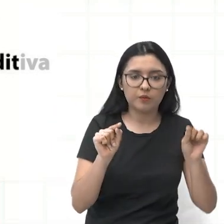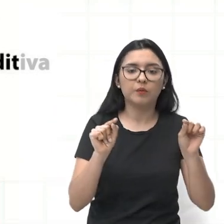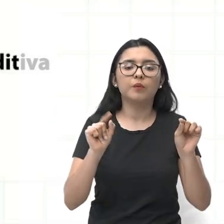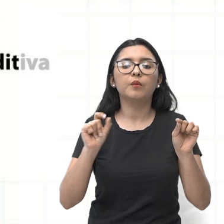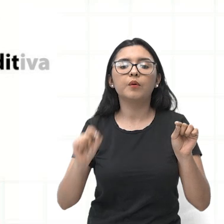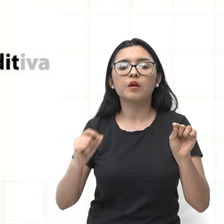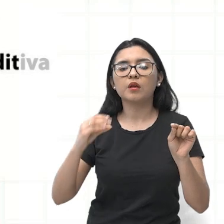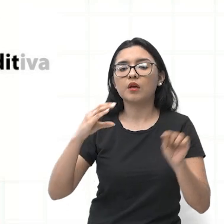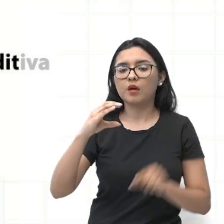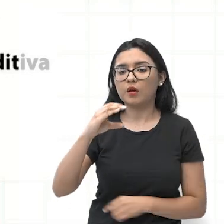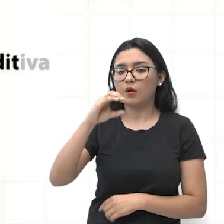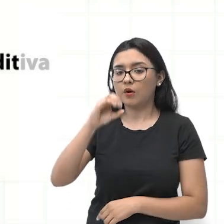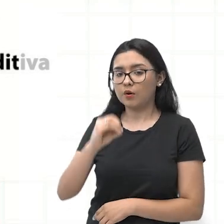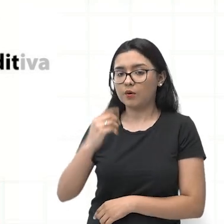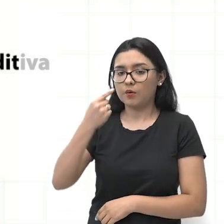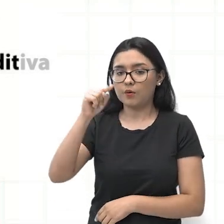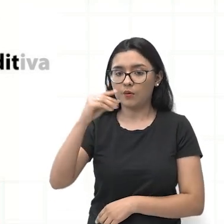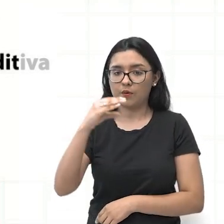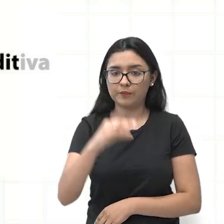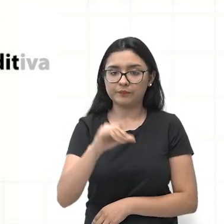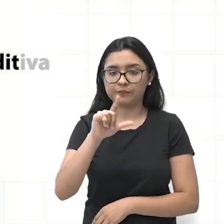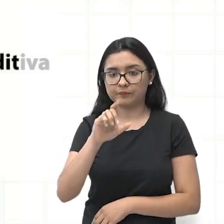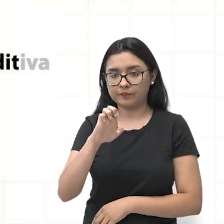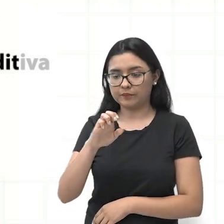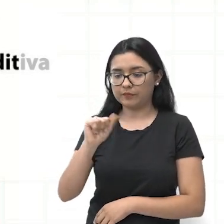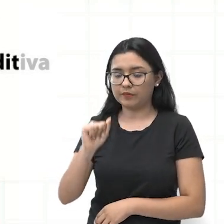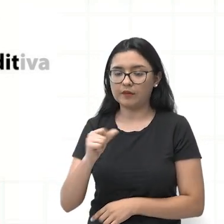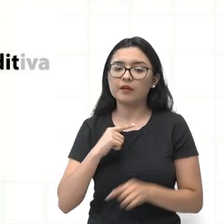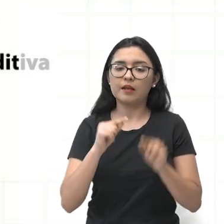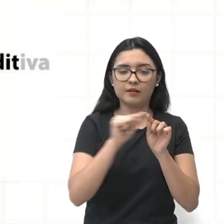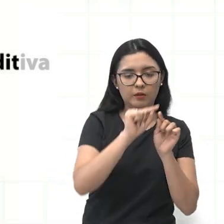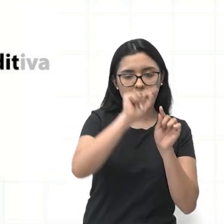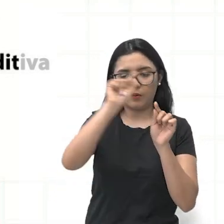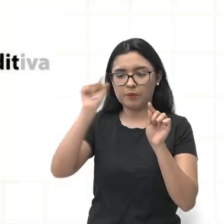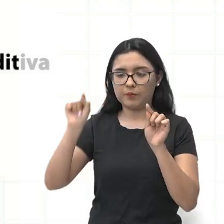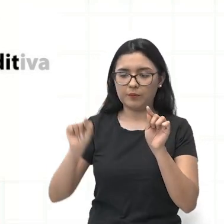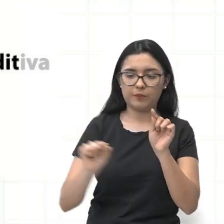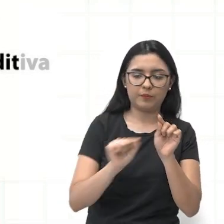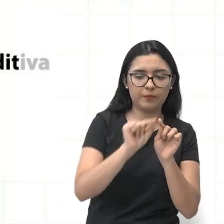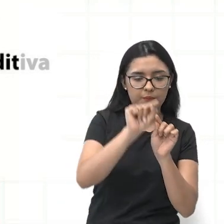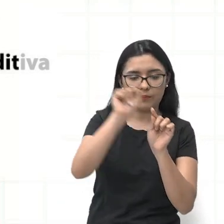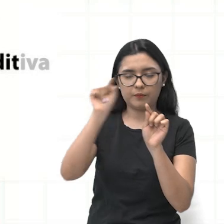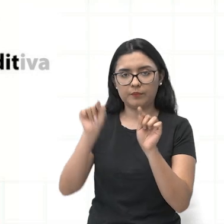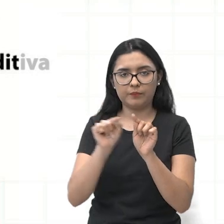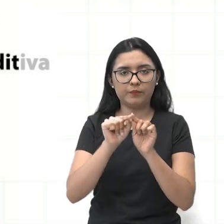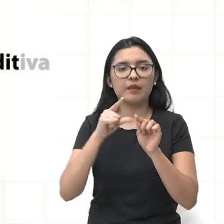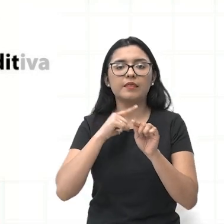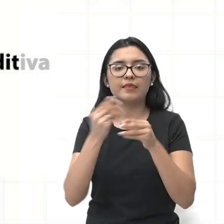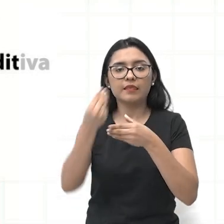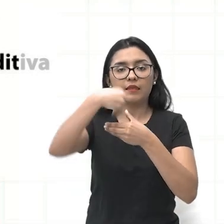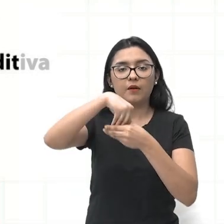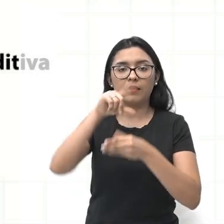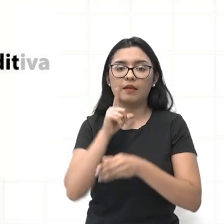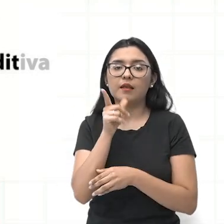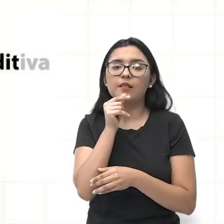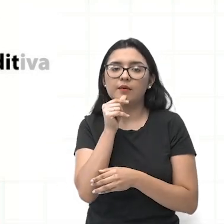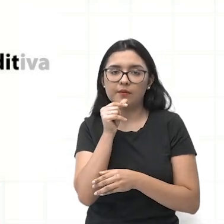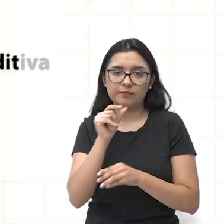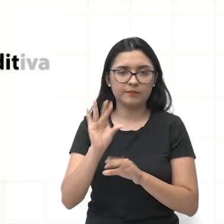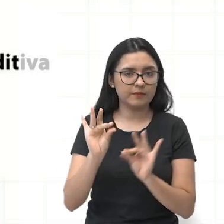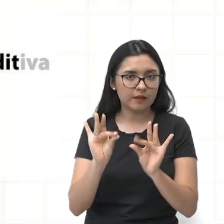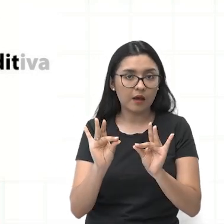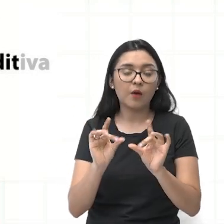que é aquela estrutura em espiral que tem um líquido, certo? Que esse